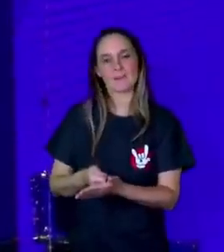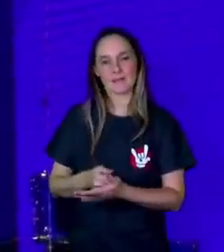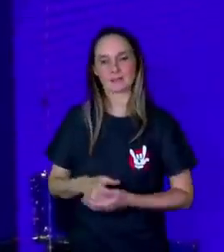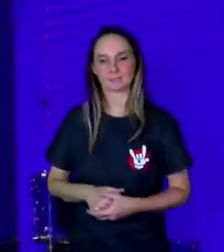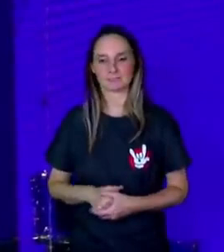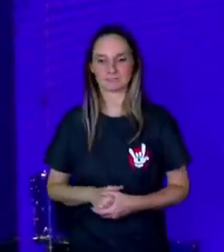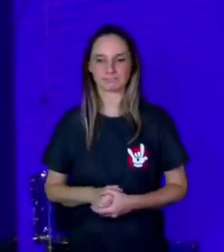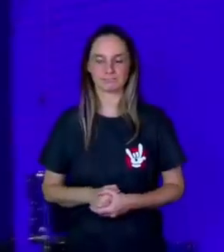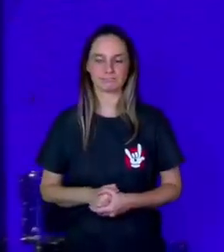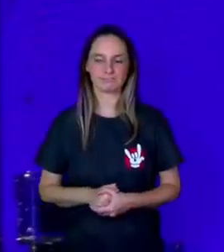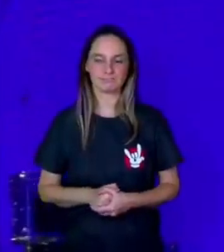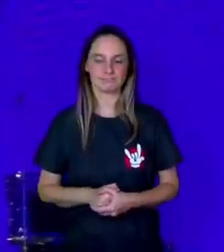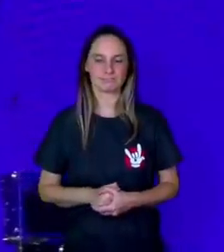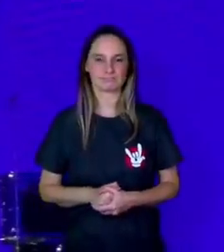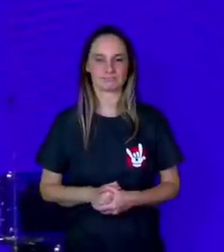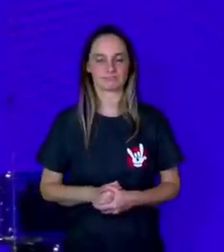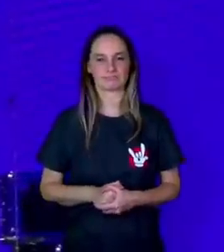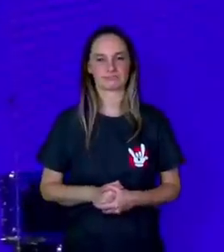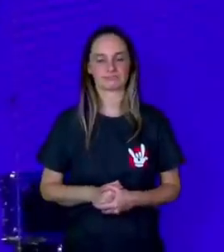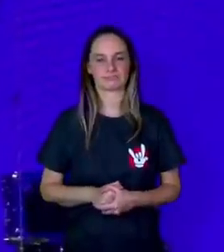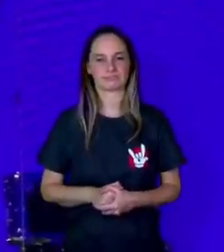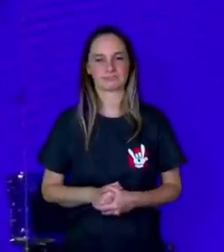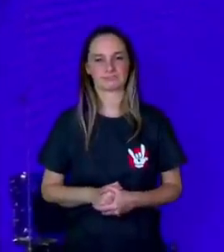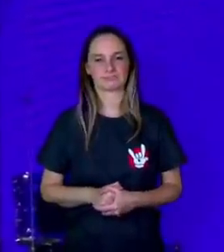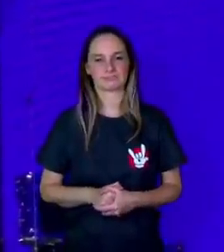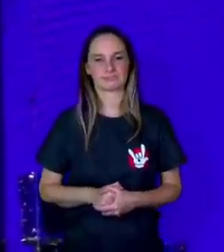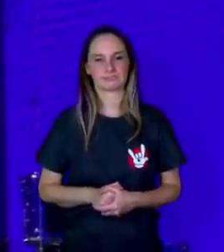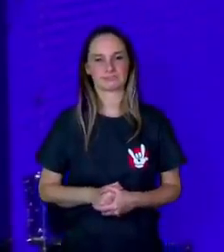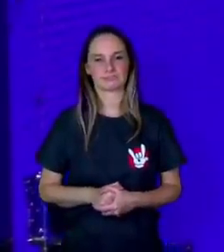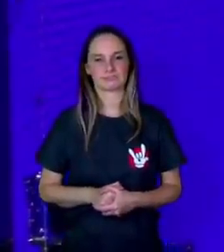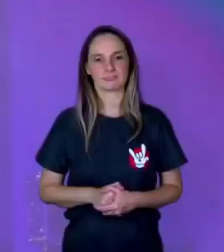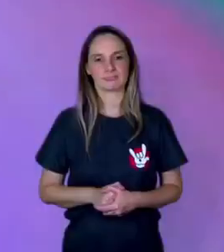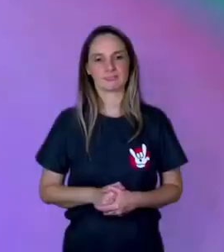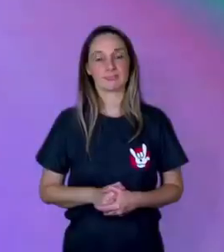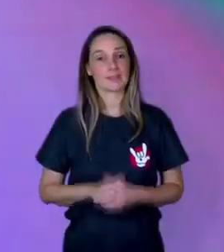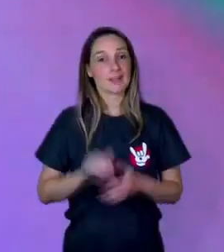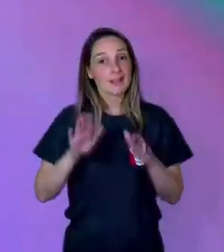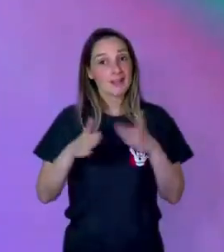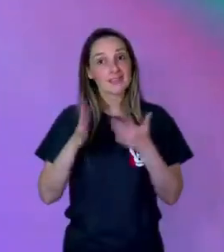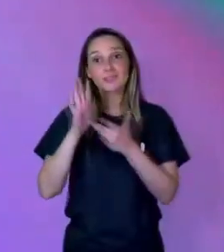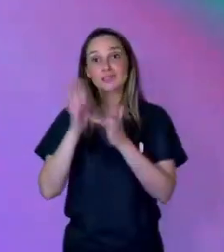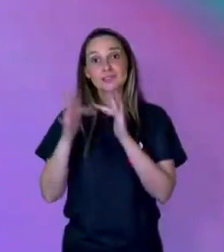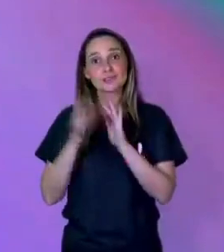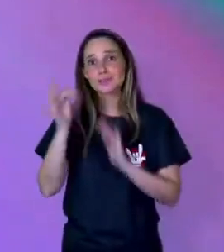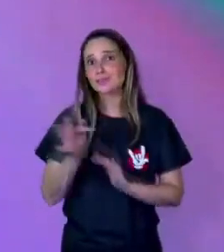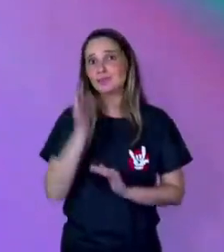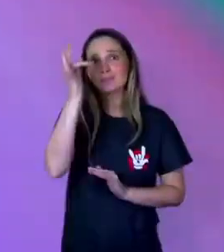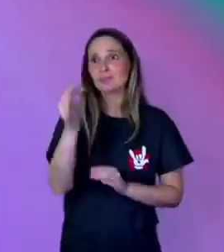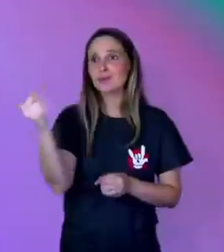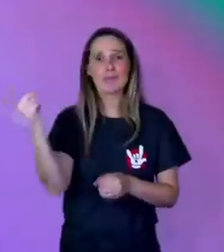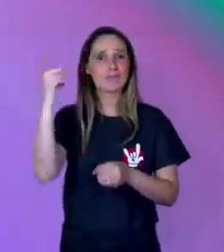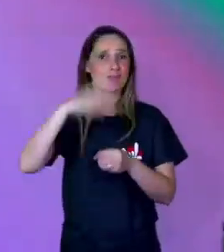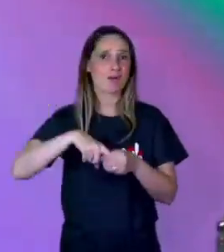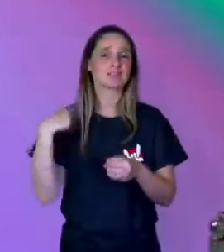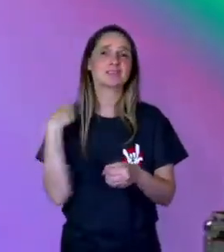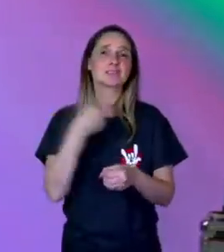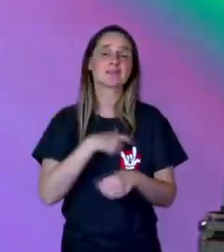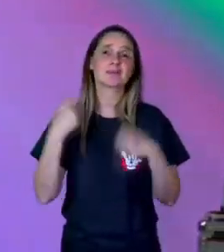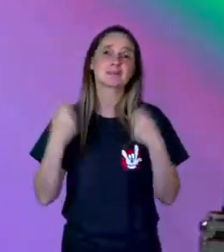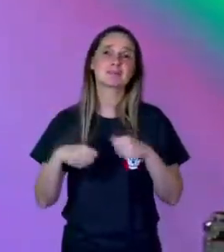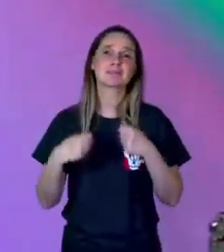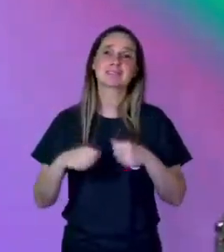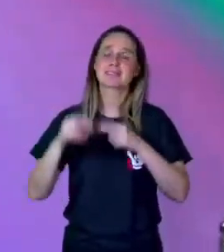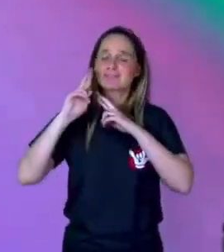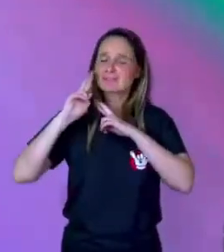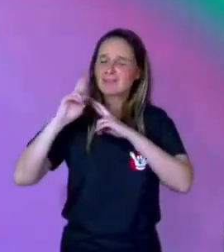encontro. E é nessa esperança que nós permanecemos. Às vezes a gente vê o cenário que está ao